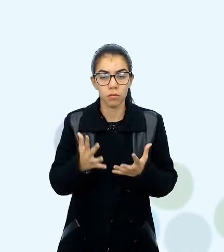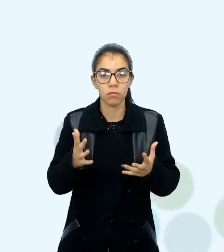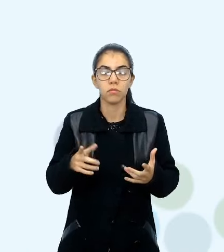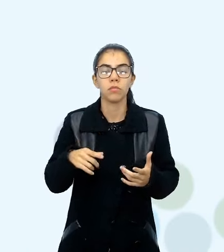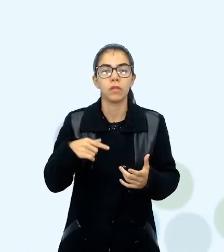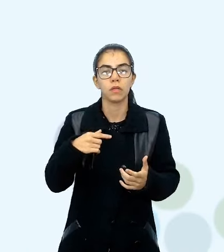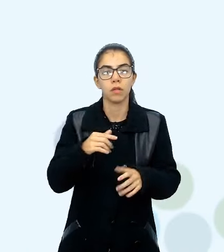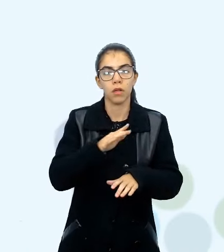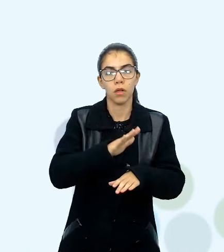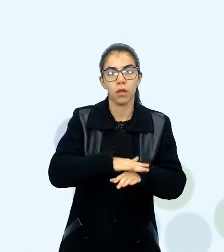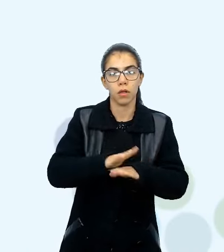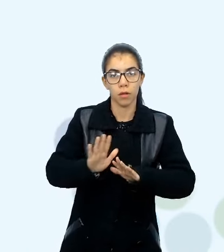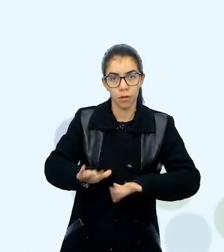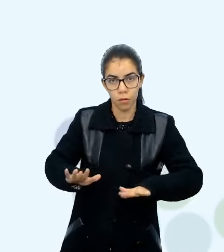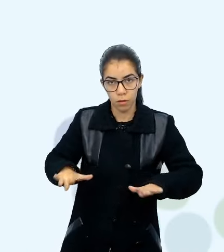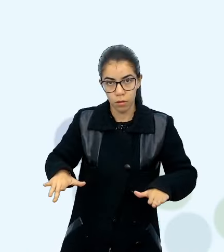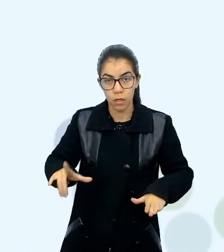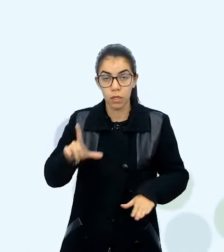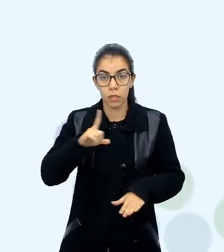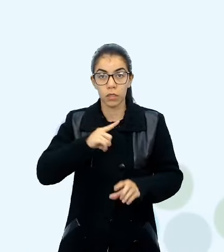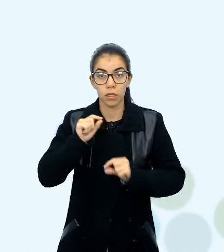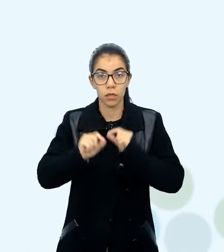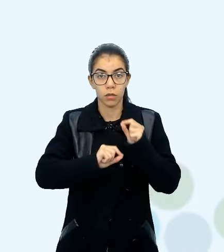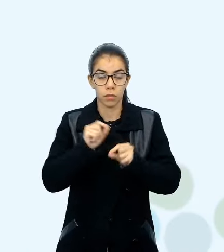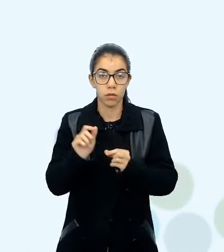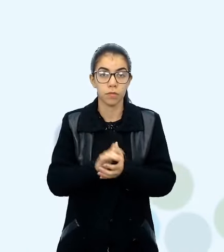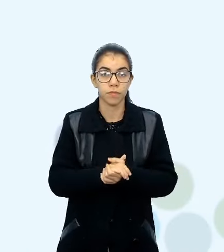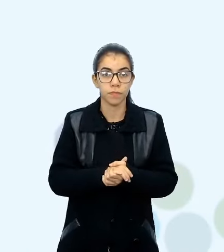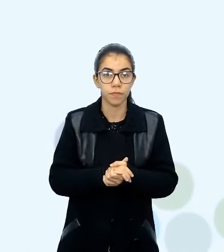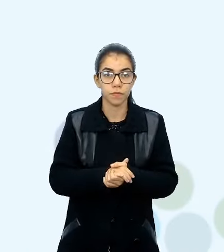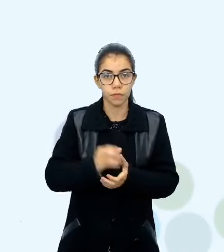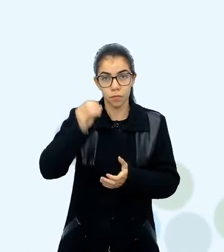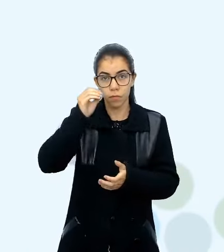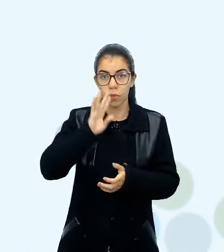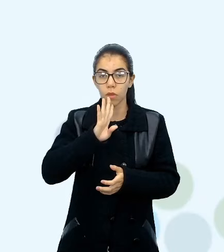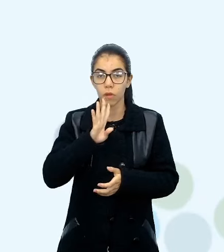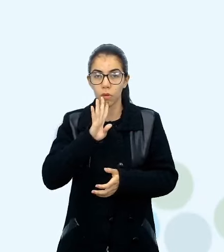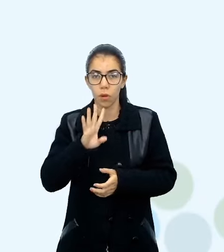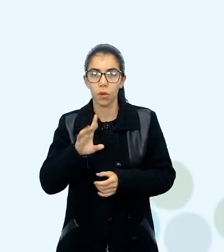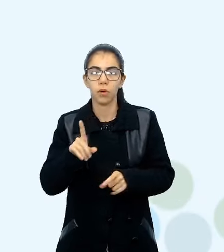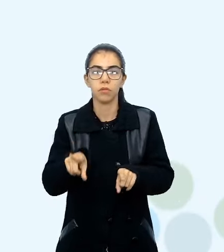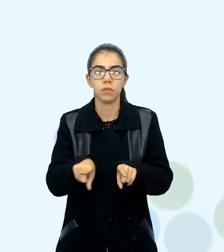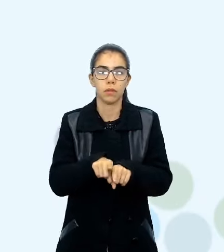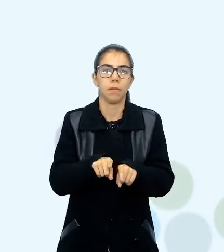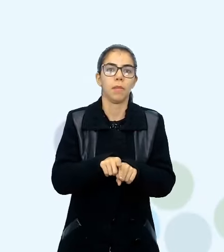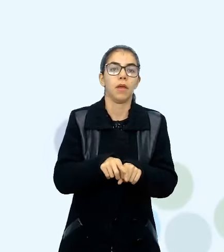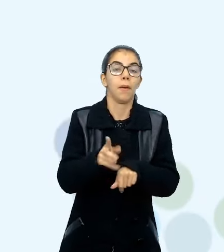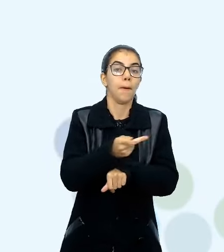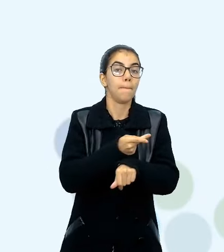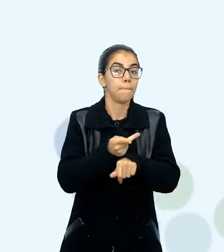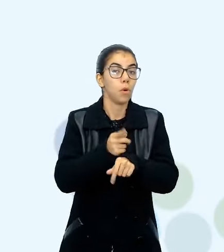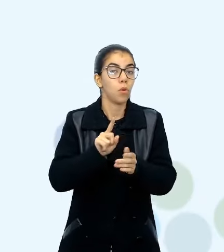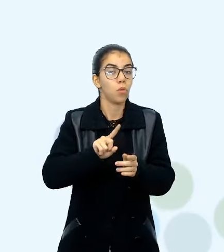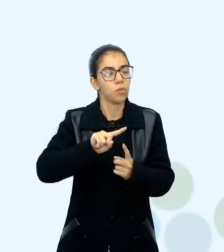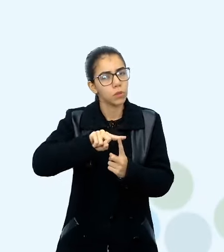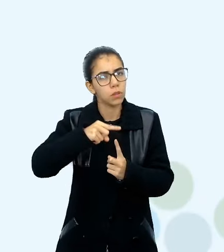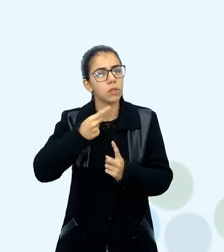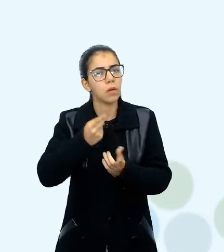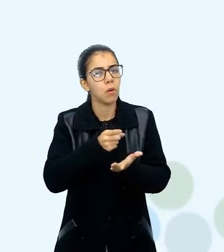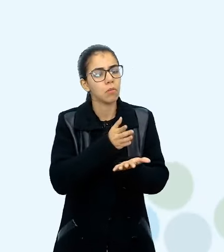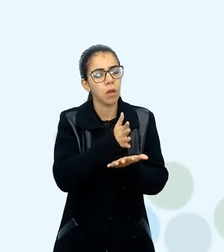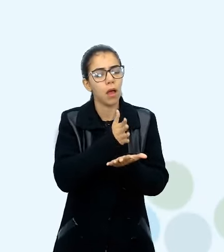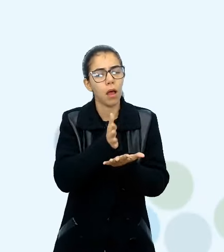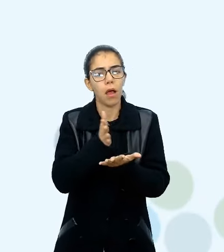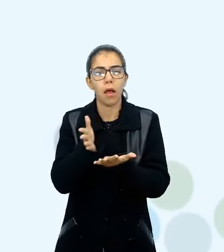as crianças tenham, né, essa questão de conhecer, explorar e depois buscar outros